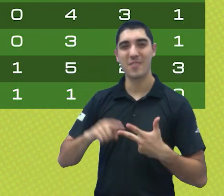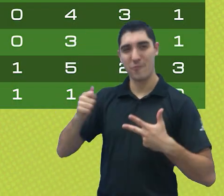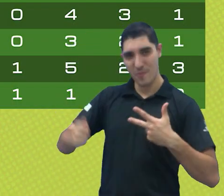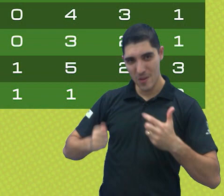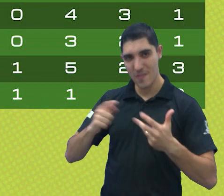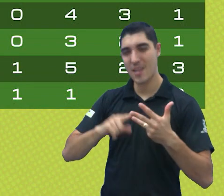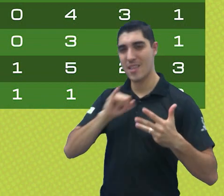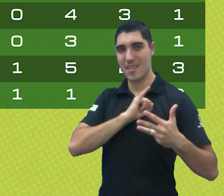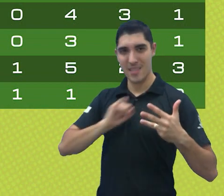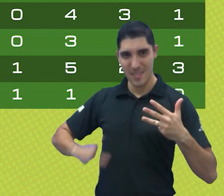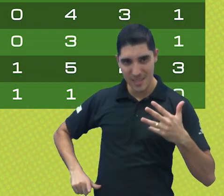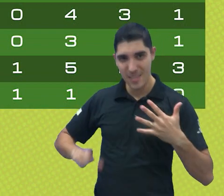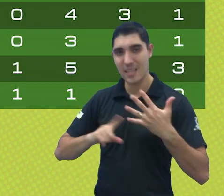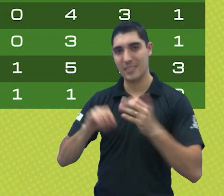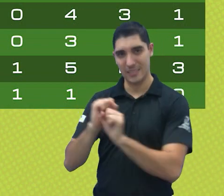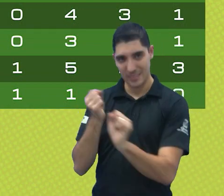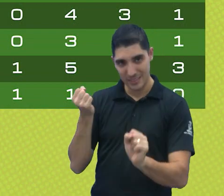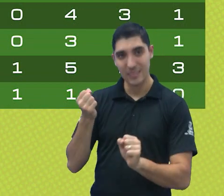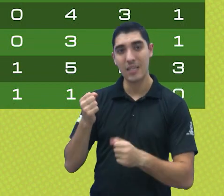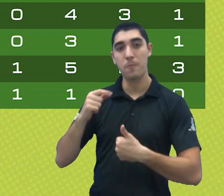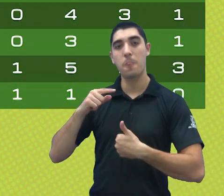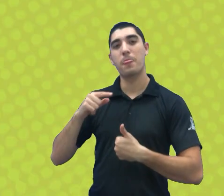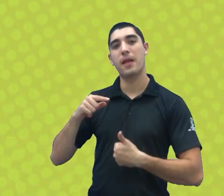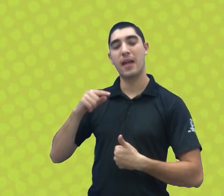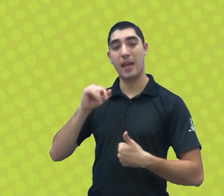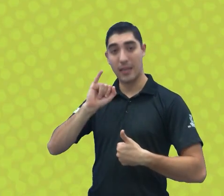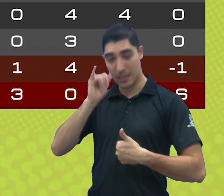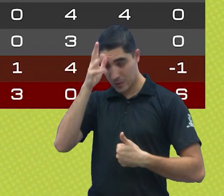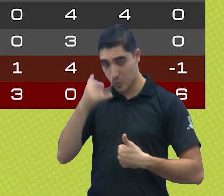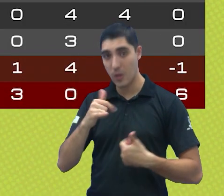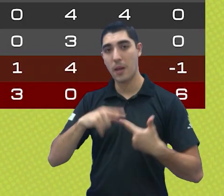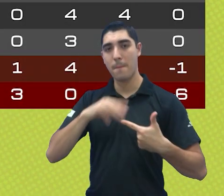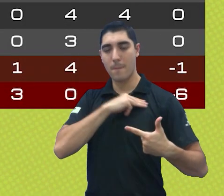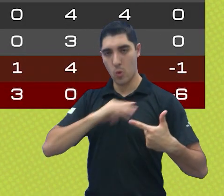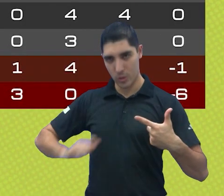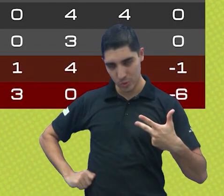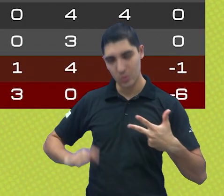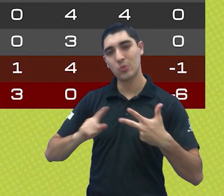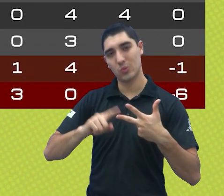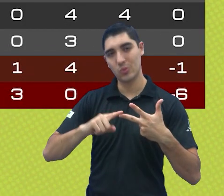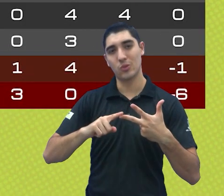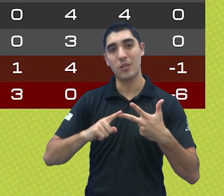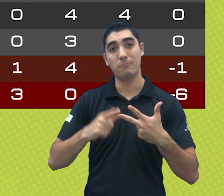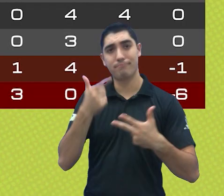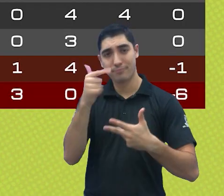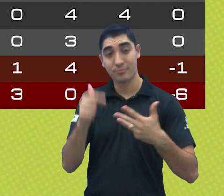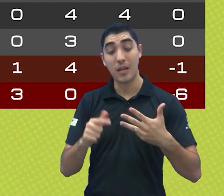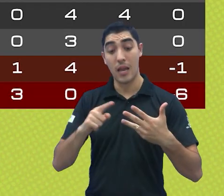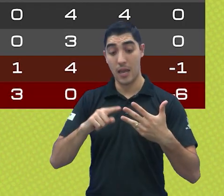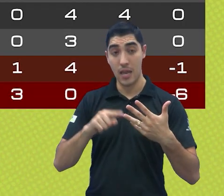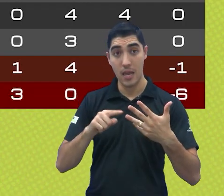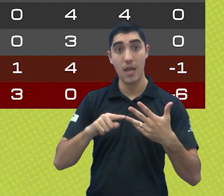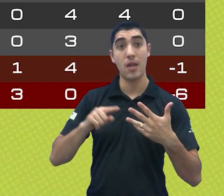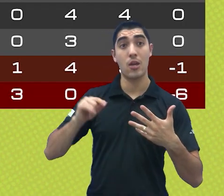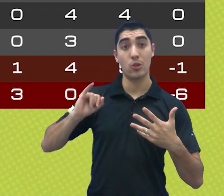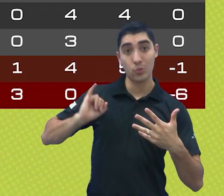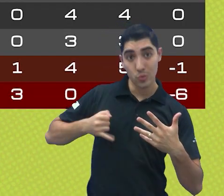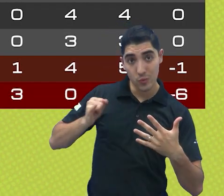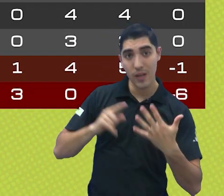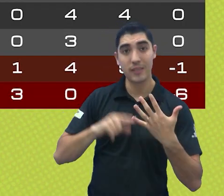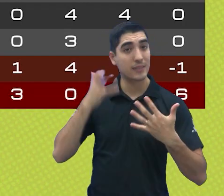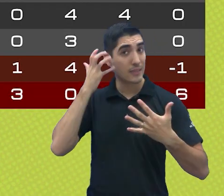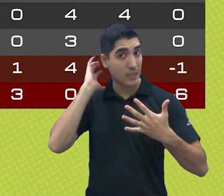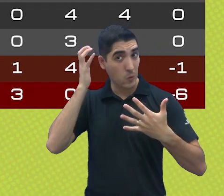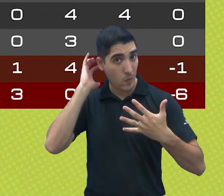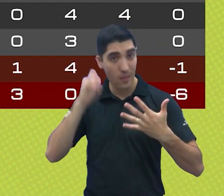todos com 5 pontos, Monte Azul e Votuporanguense com 4, vira a tabela, Matheus. Juventus, Santo André também